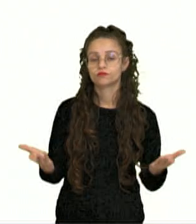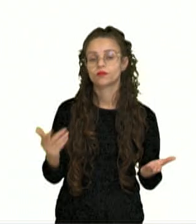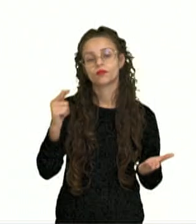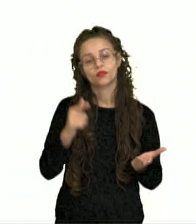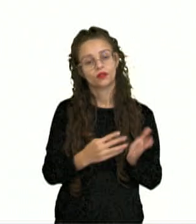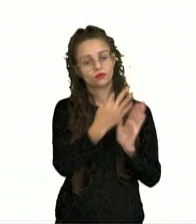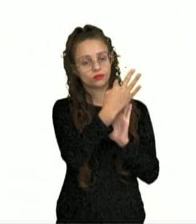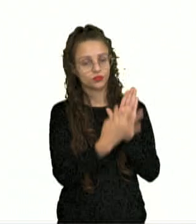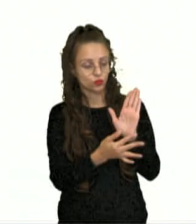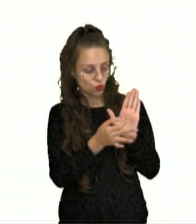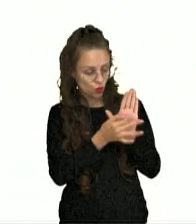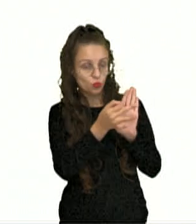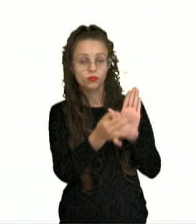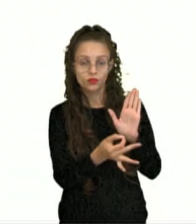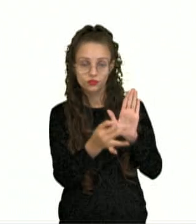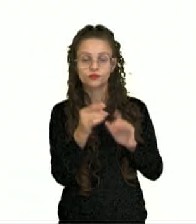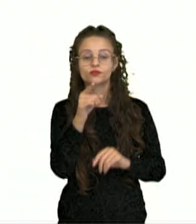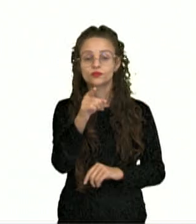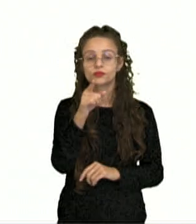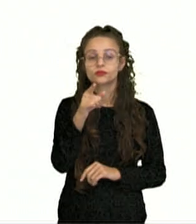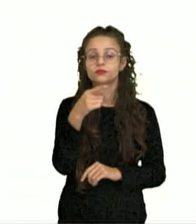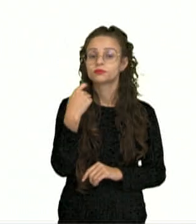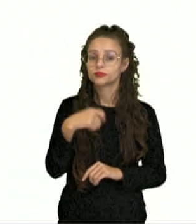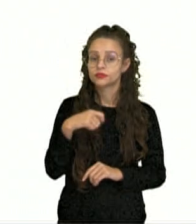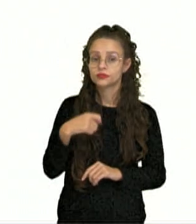texto opinativo, você tem que se